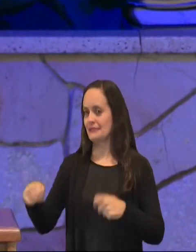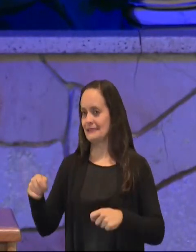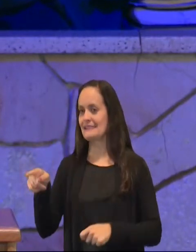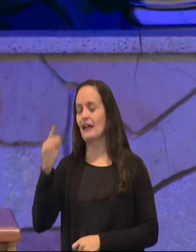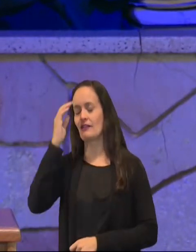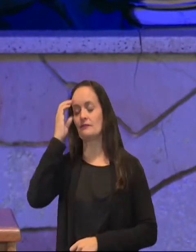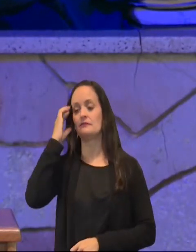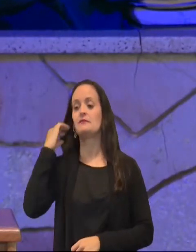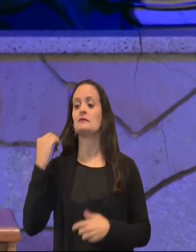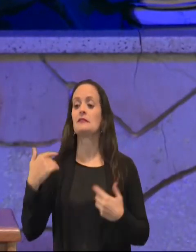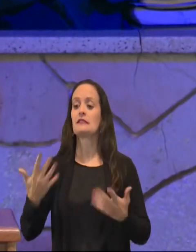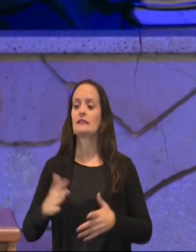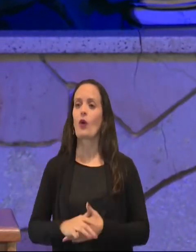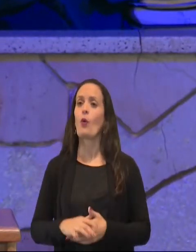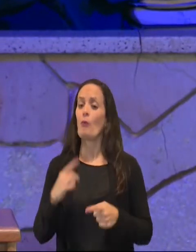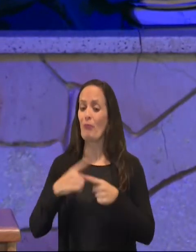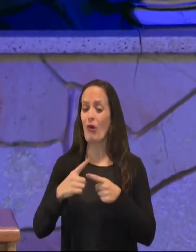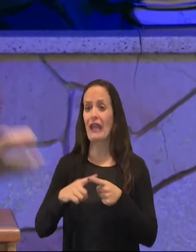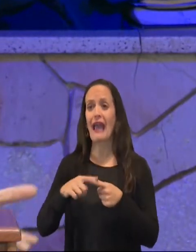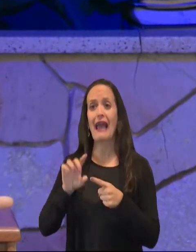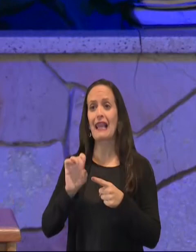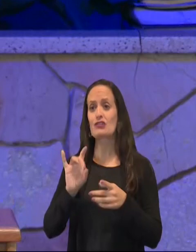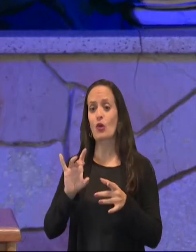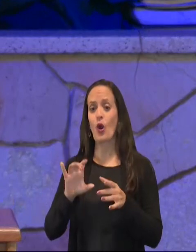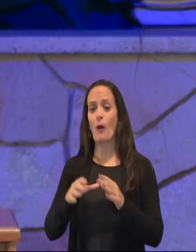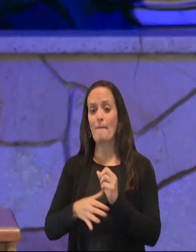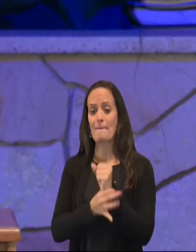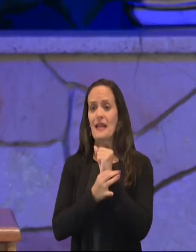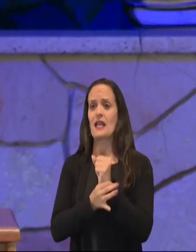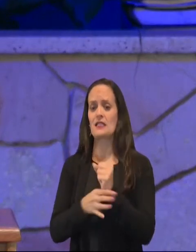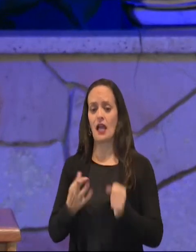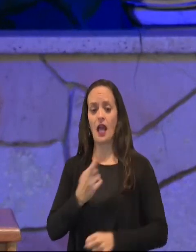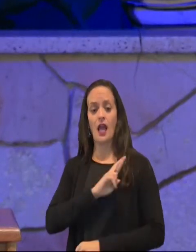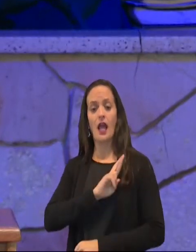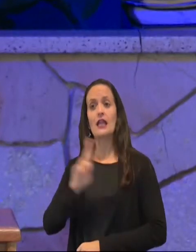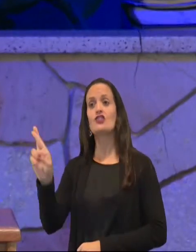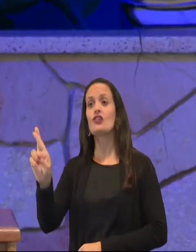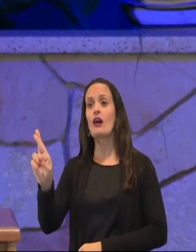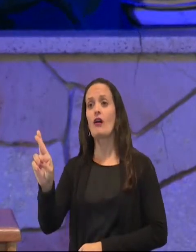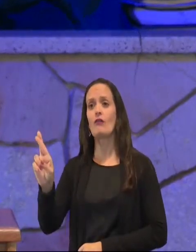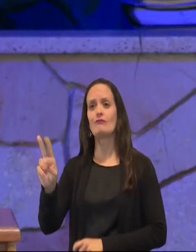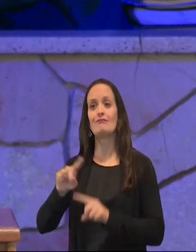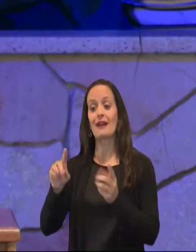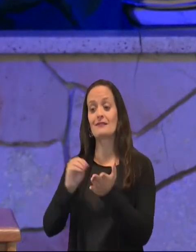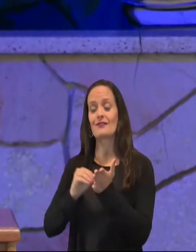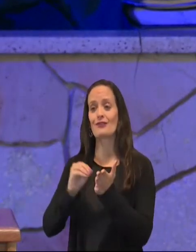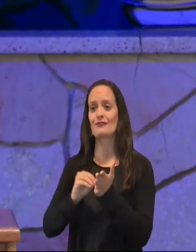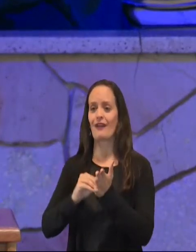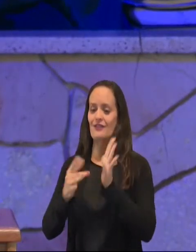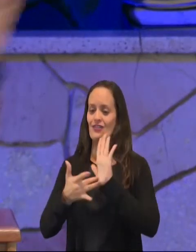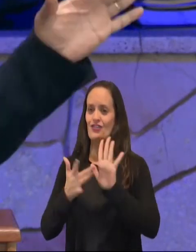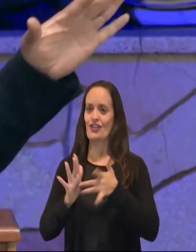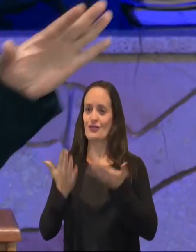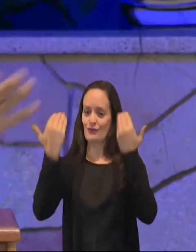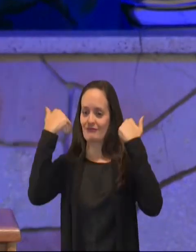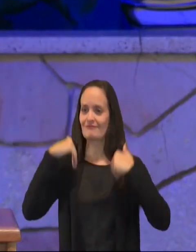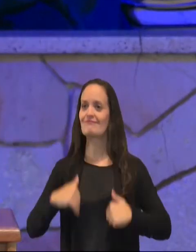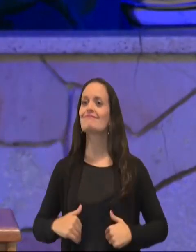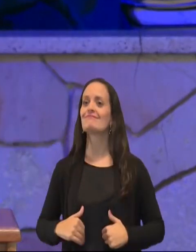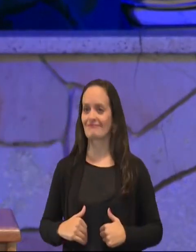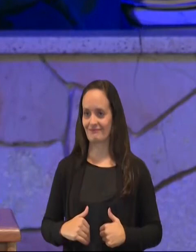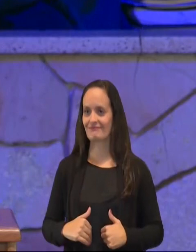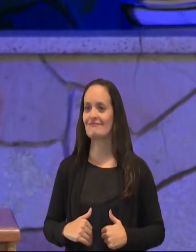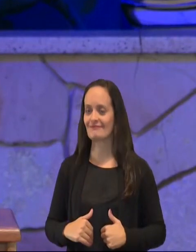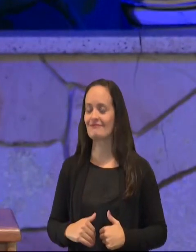à religiosidade, porque ela tivera se convertido ao judaísmo de alguma forma, porque estava ali orando, e não era ao